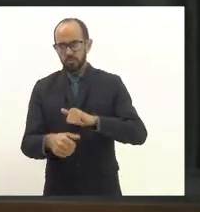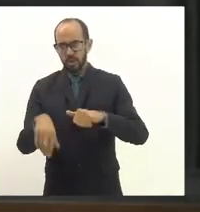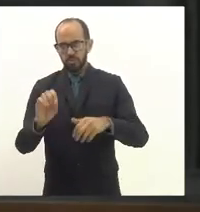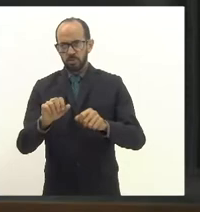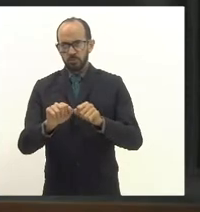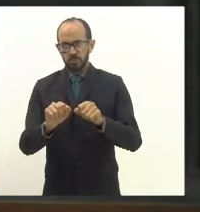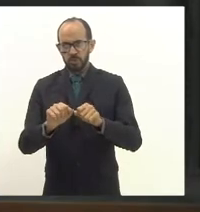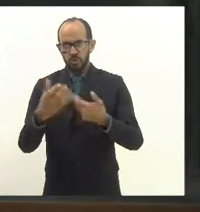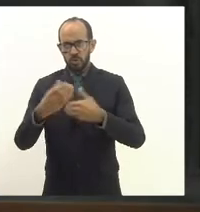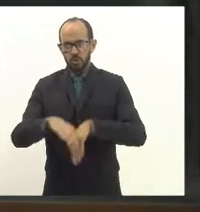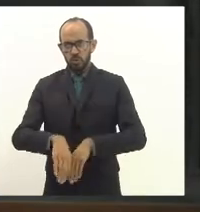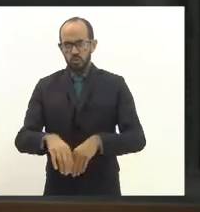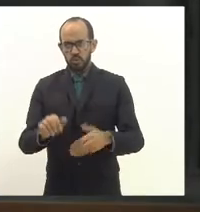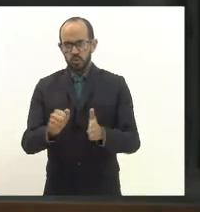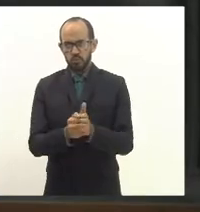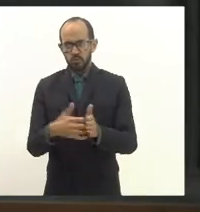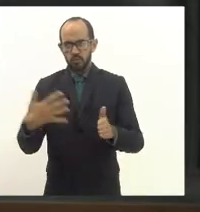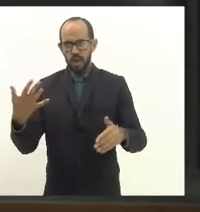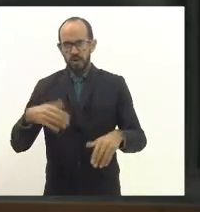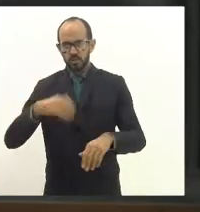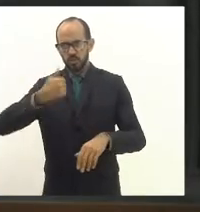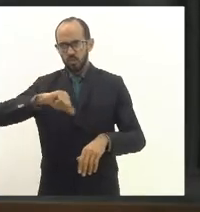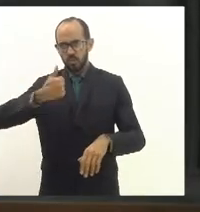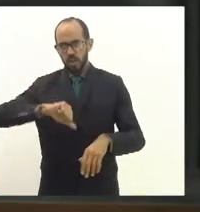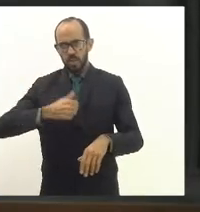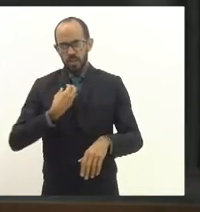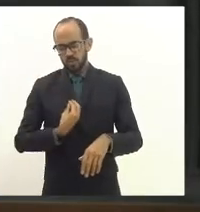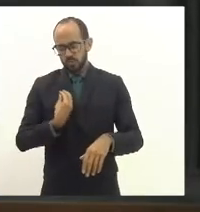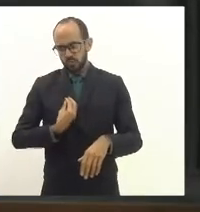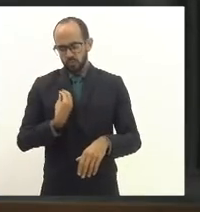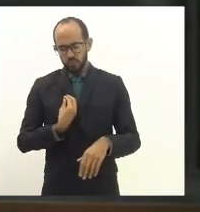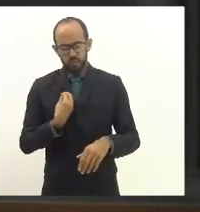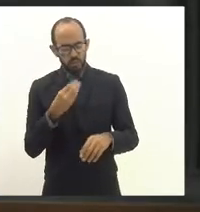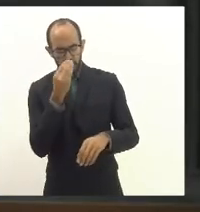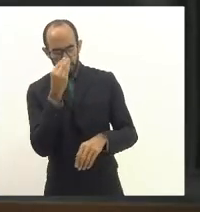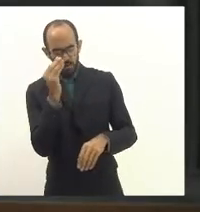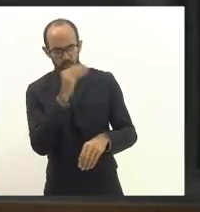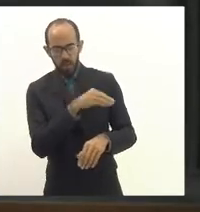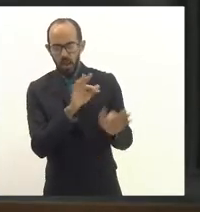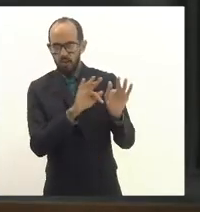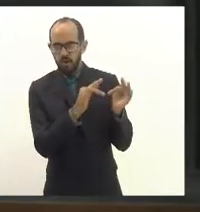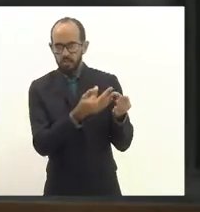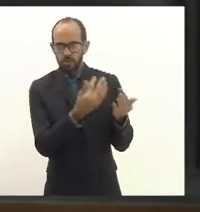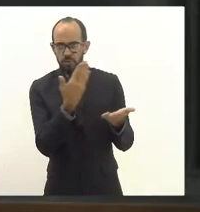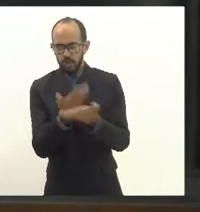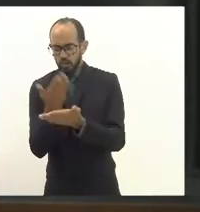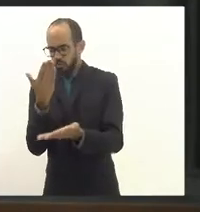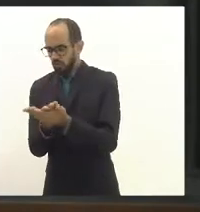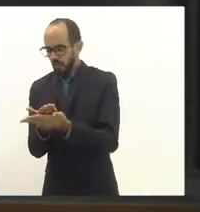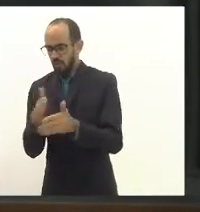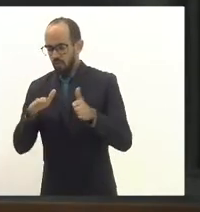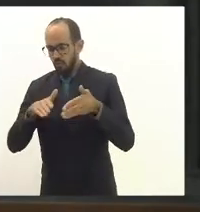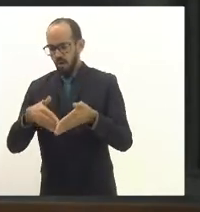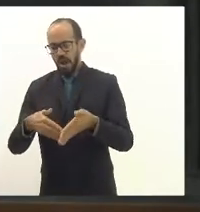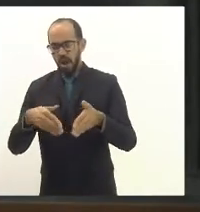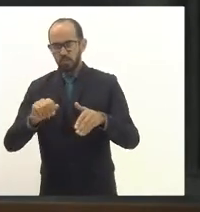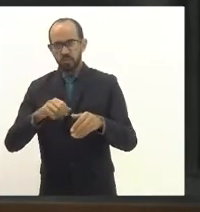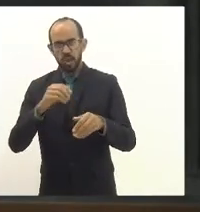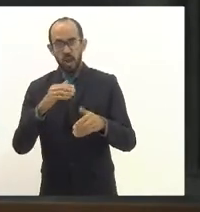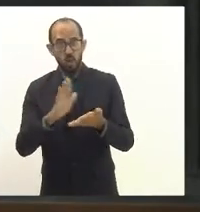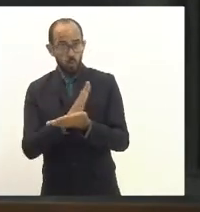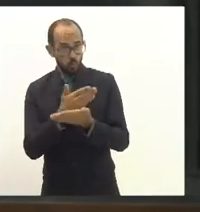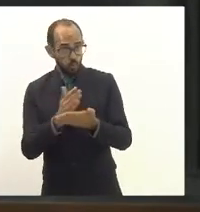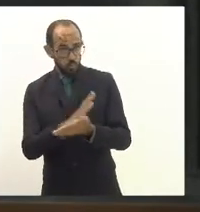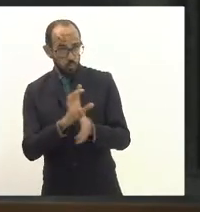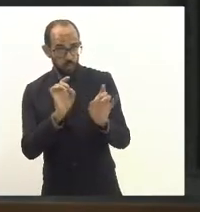Muitos deixaram de lado a sua qualidade de vida, um parente, um filho, pai e papilo para poder estudar. Muitos deixaram de trabalhar para poder